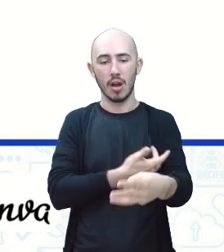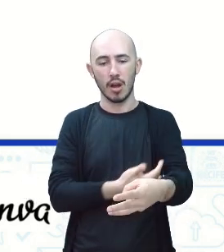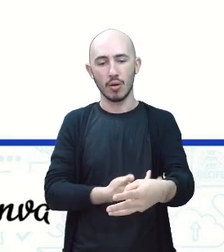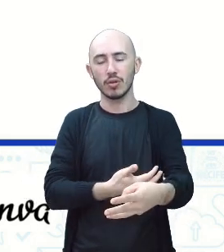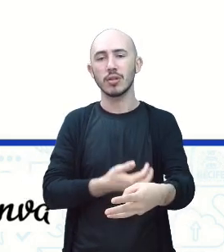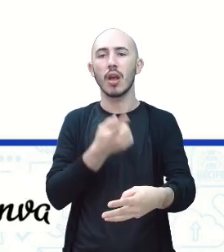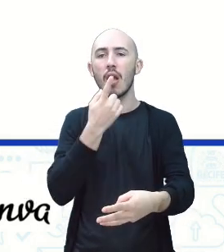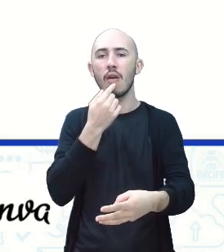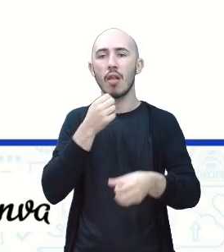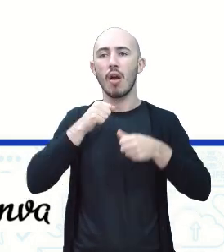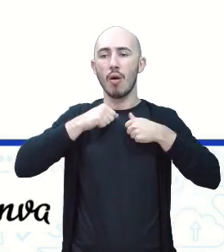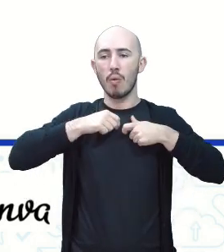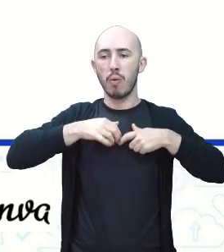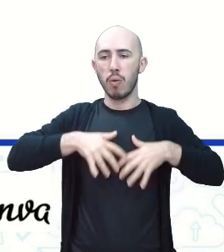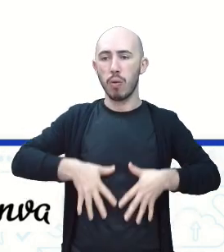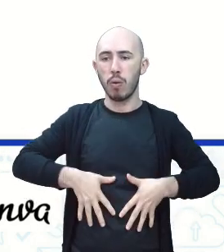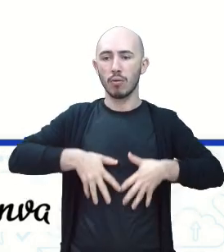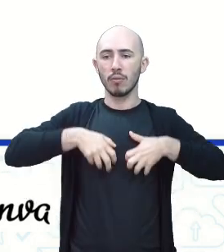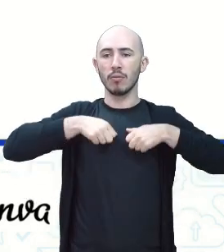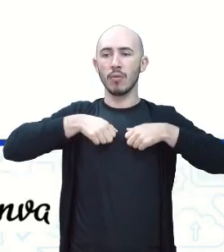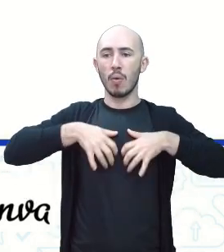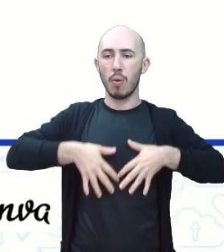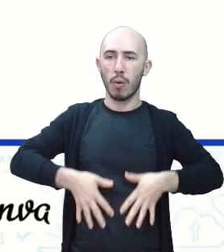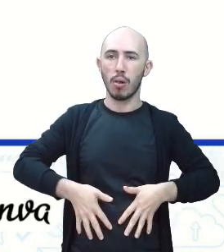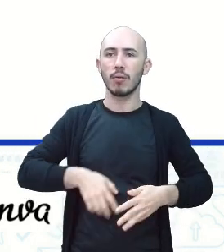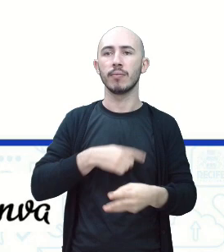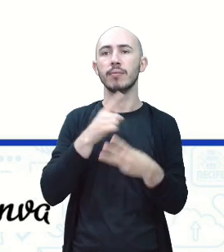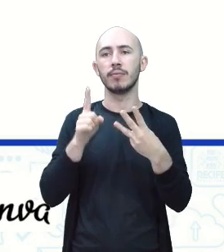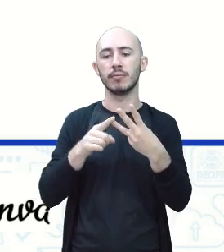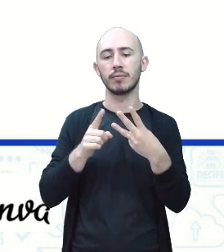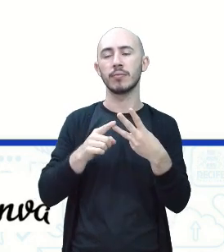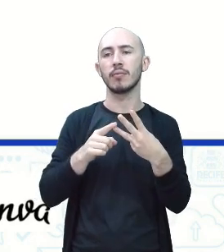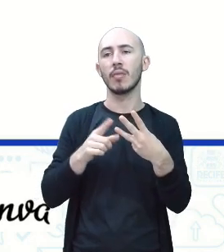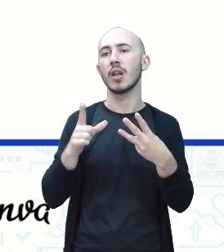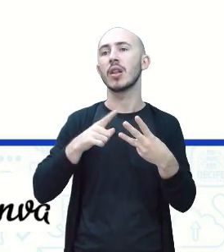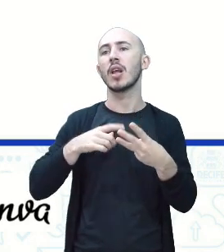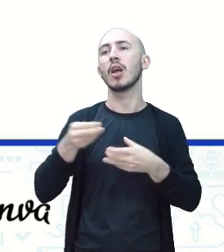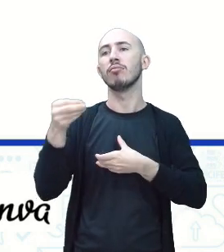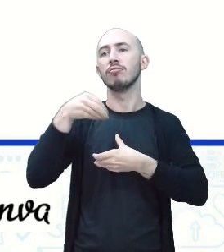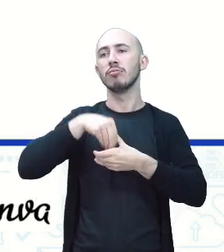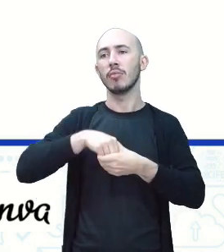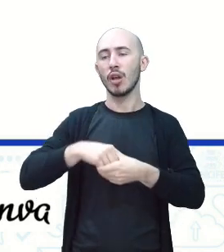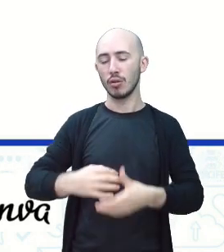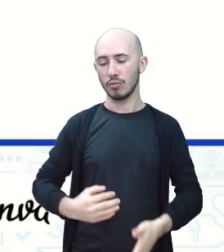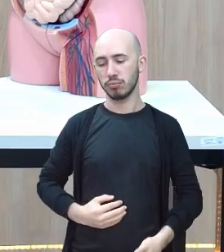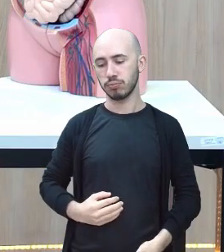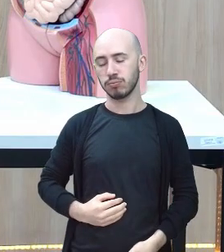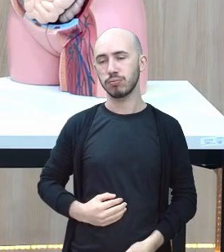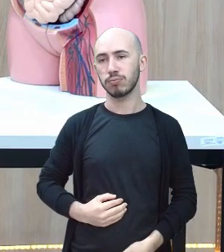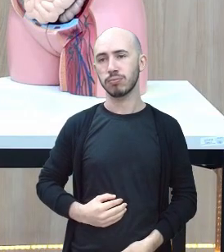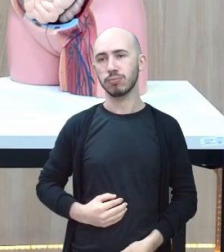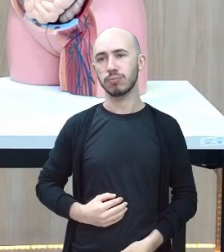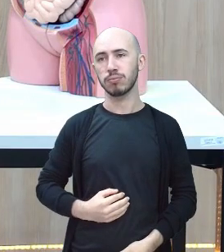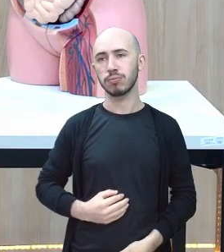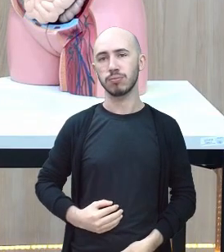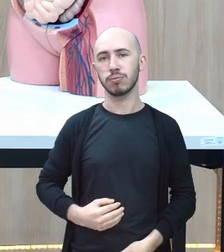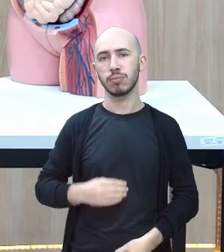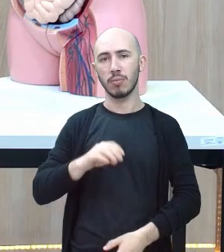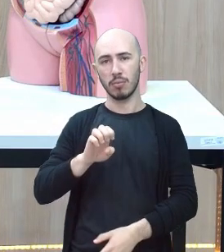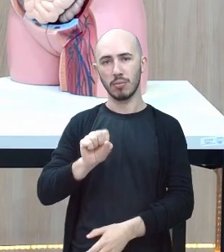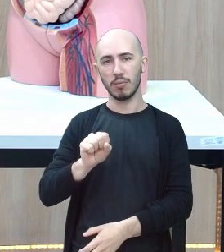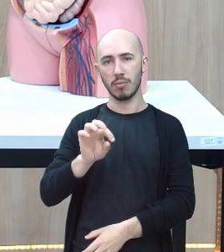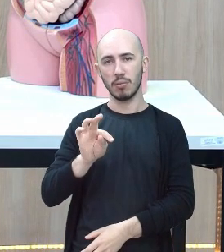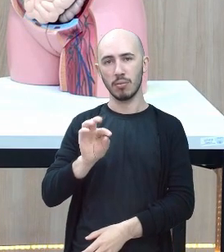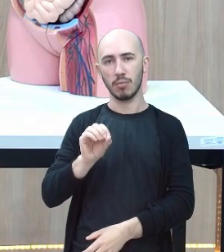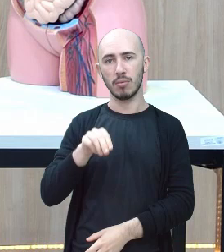né? E o não estriado está presente no nosso estômago. Observem que eles estão bem divididos, né,